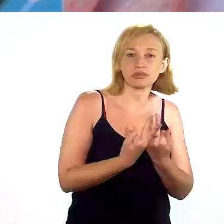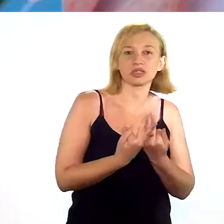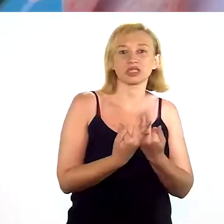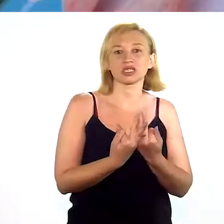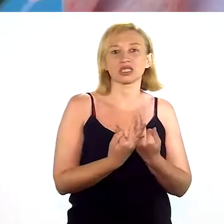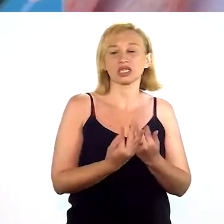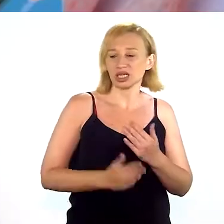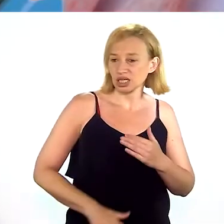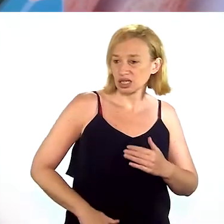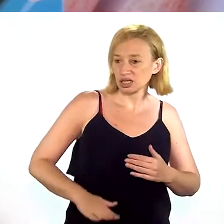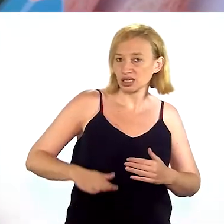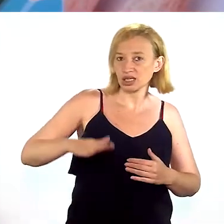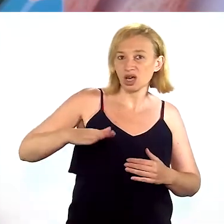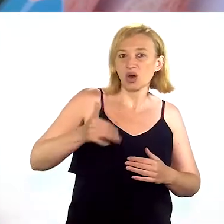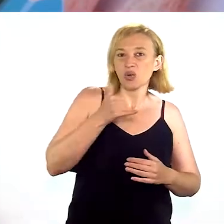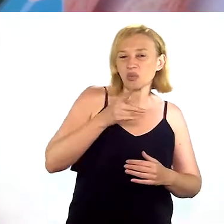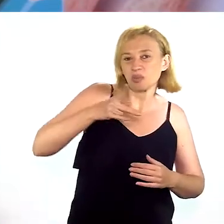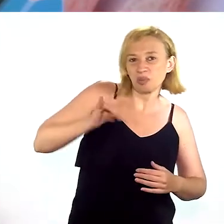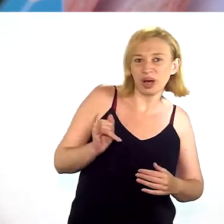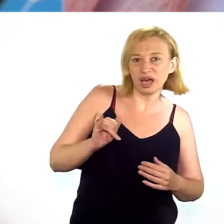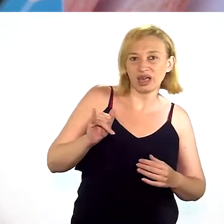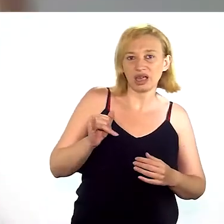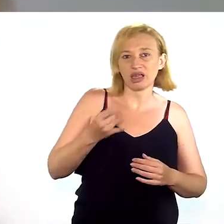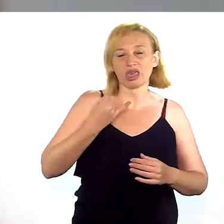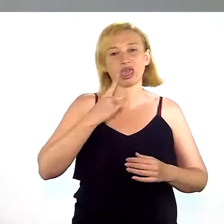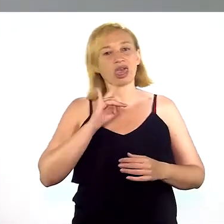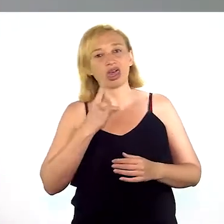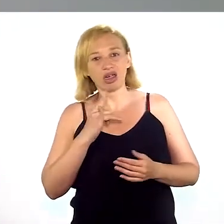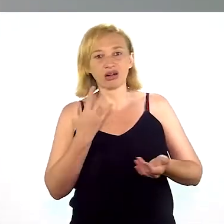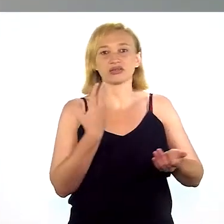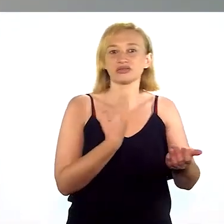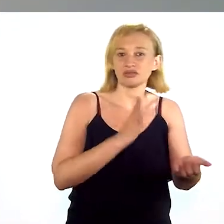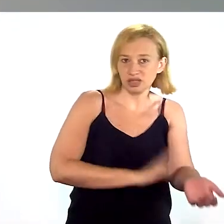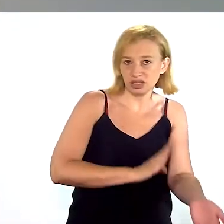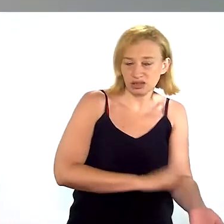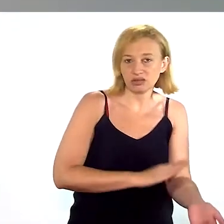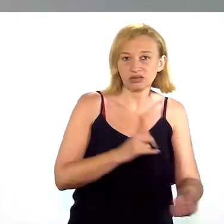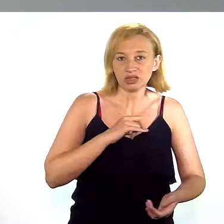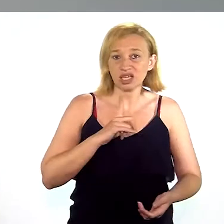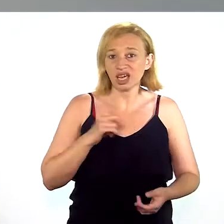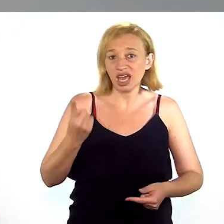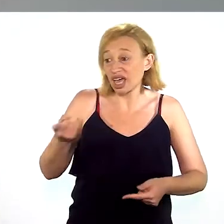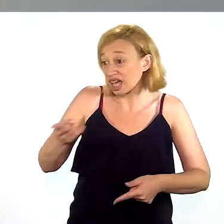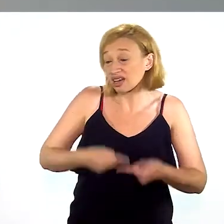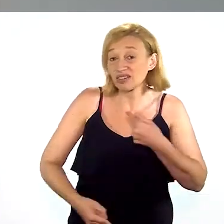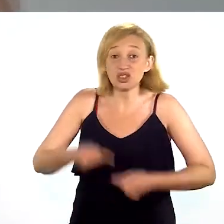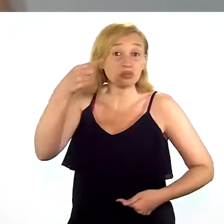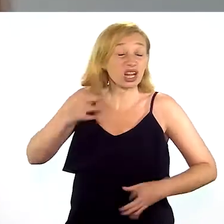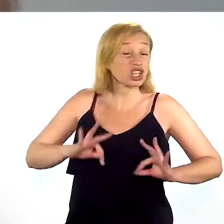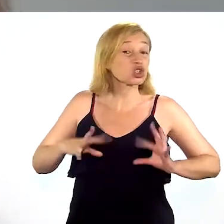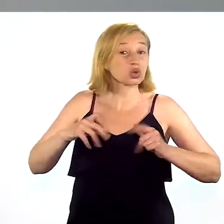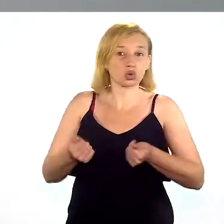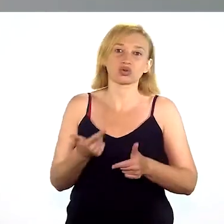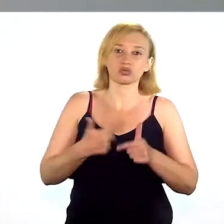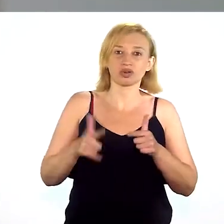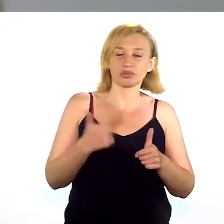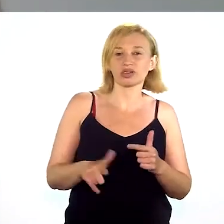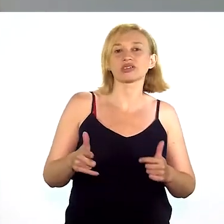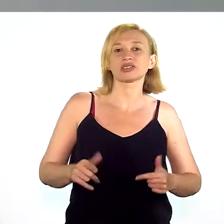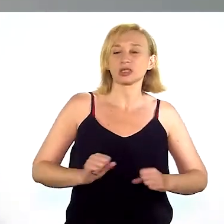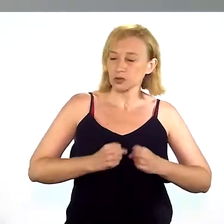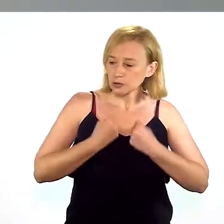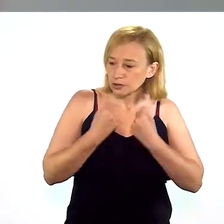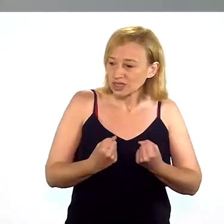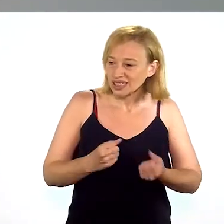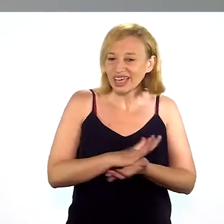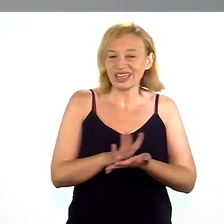é criada, na verdade, largada por um pai que é alcoólatra, que quase nunca está em casa e que é abusivo. Ela vai superando todos os problemas, ela é